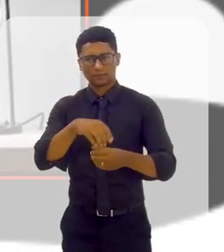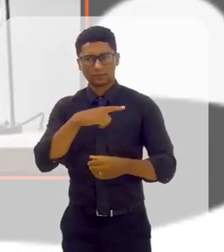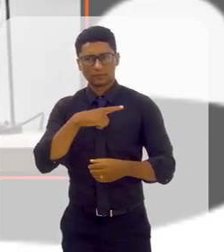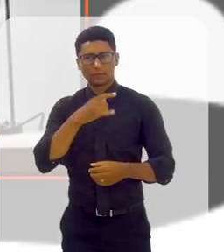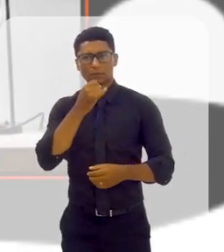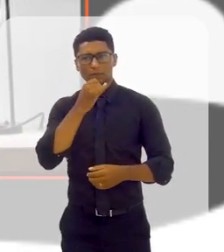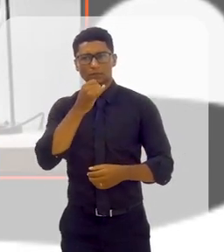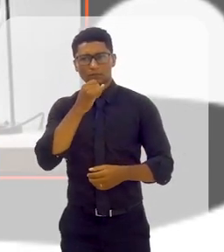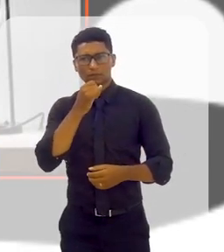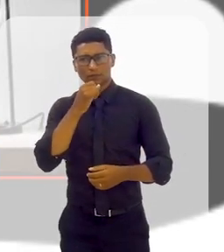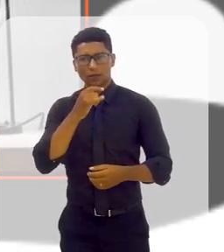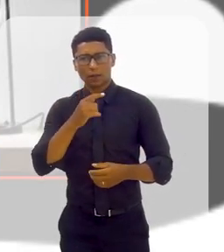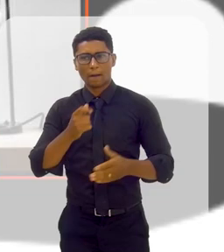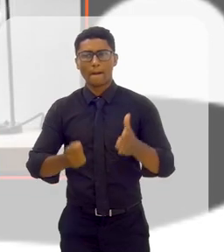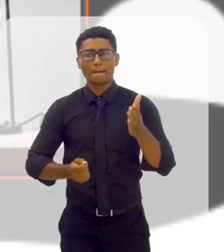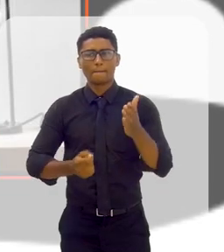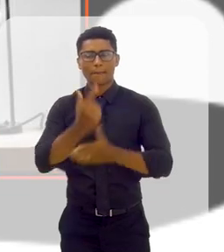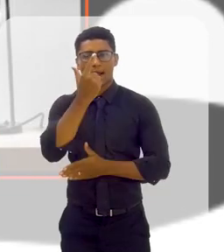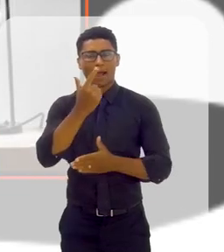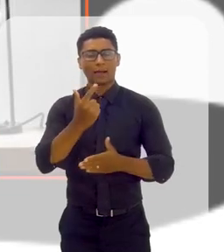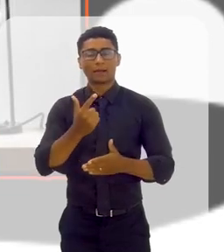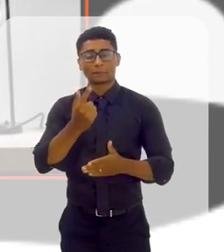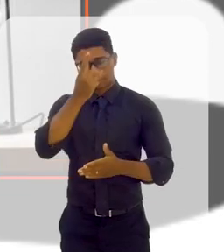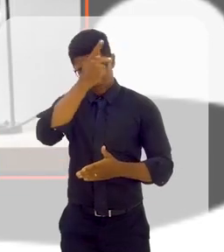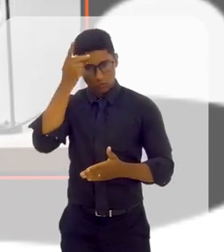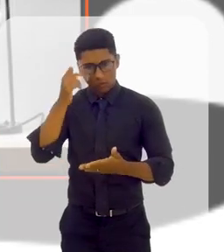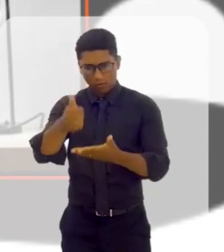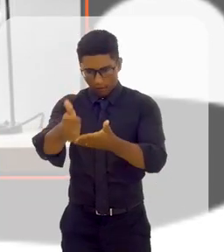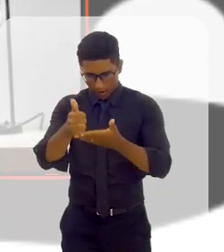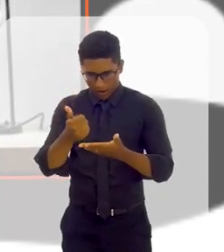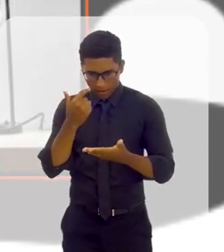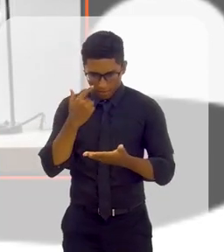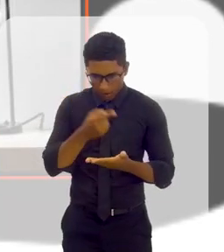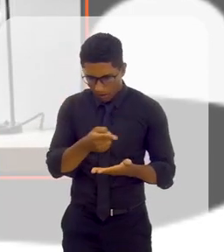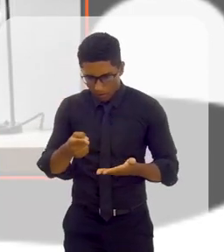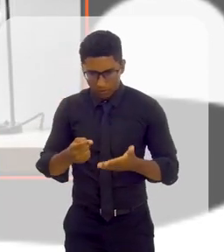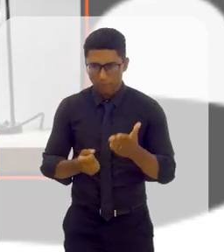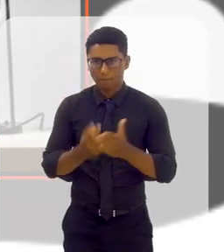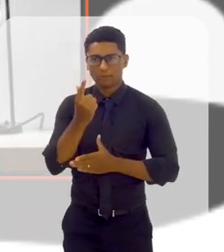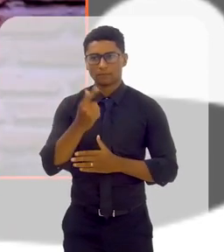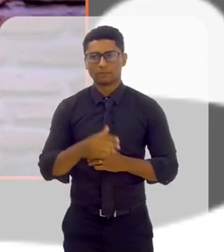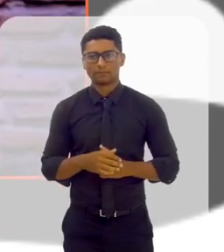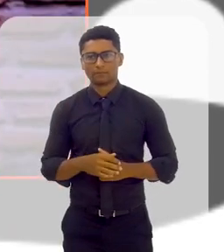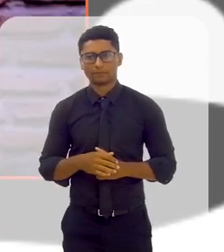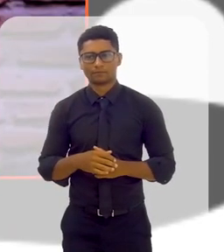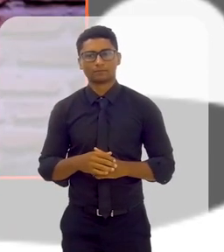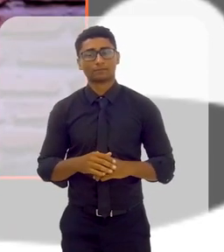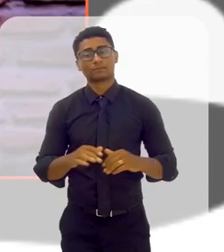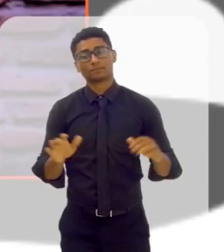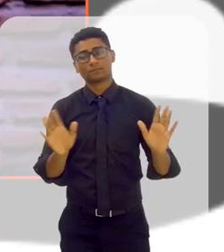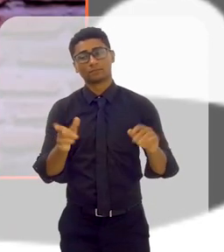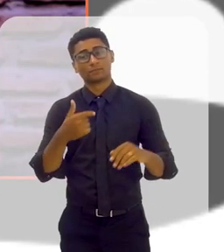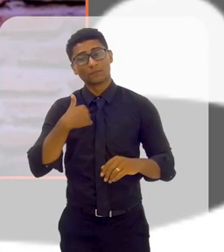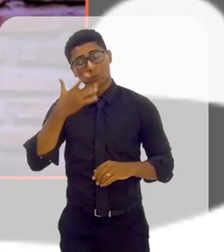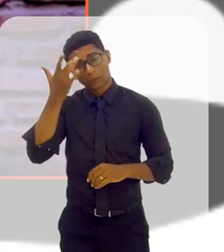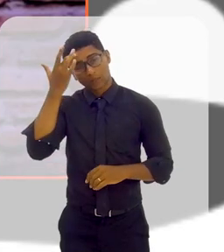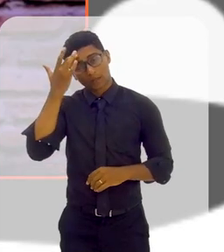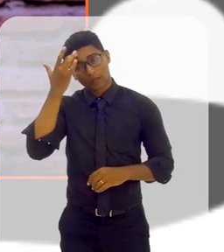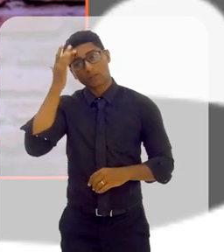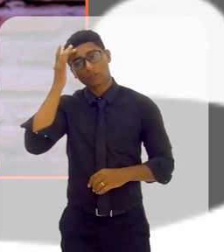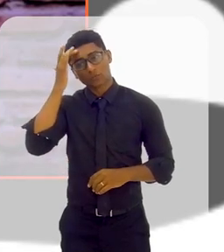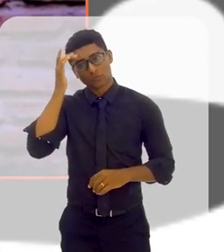por exemplo de só pagar quando manuseia ver e sente não eu acredito que na grande